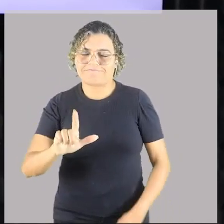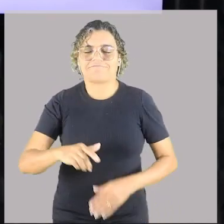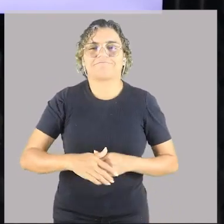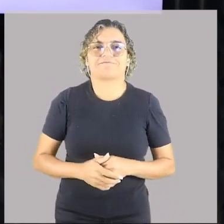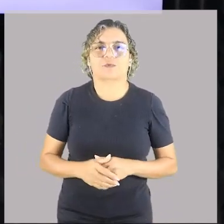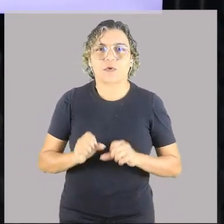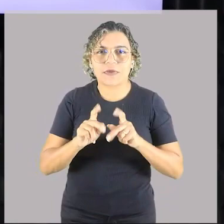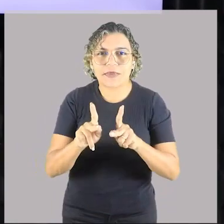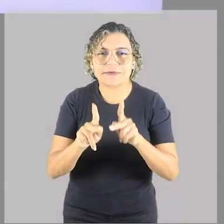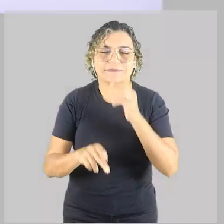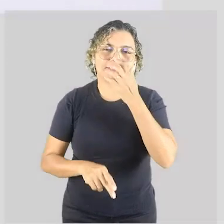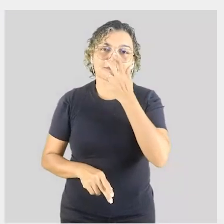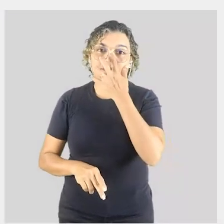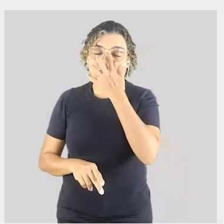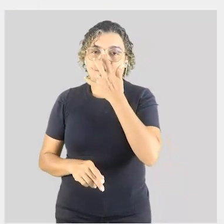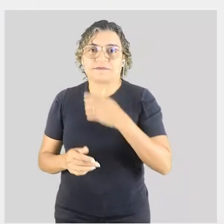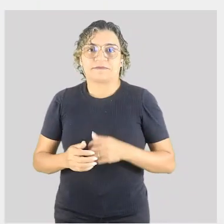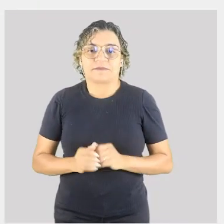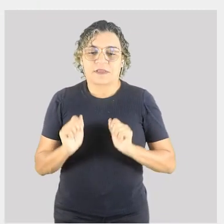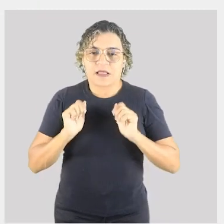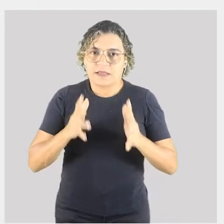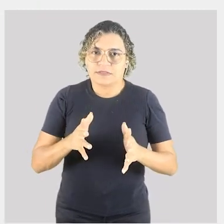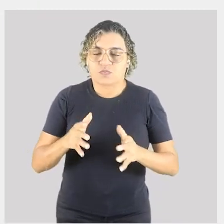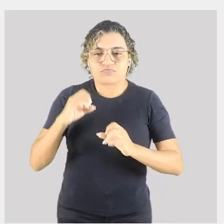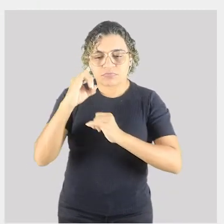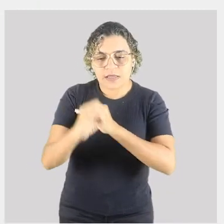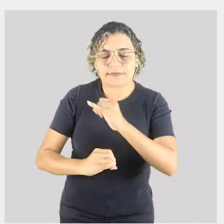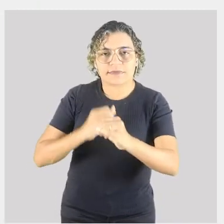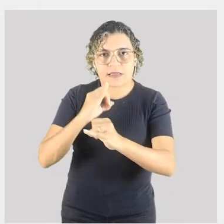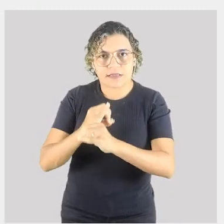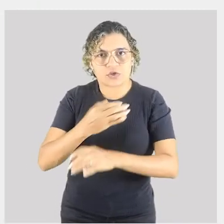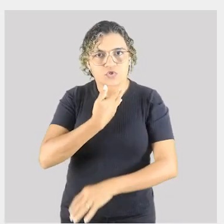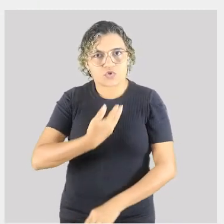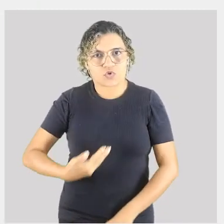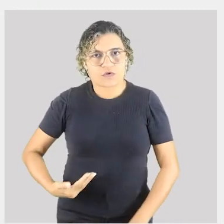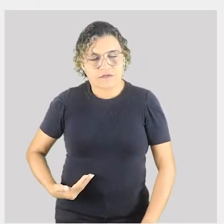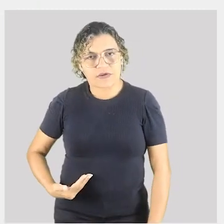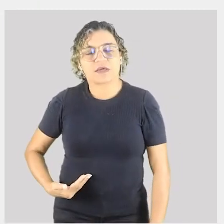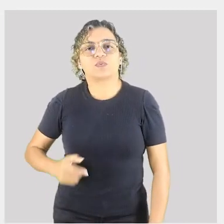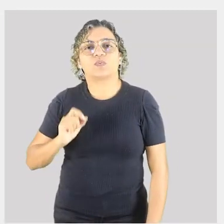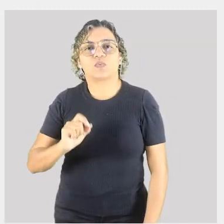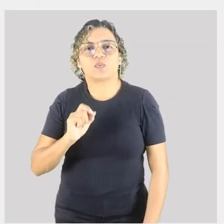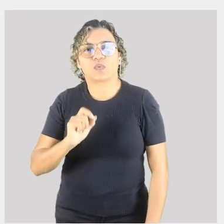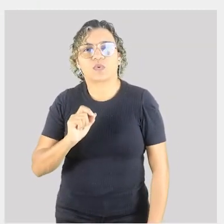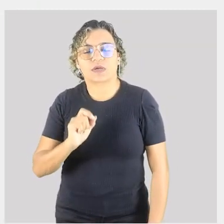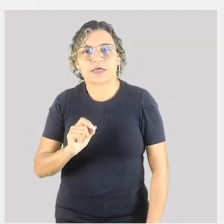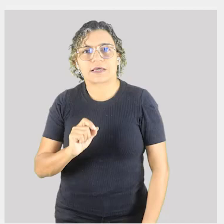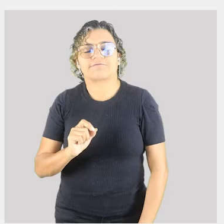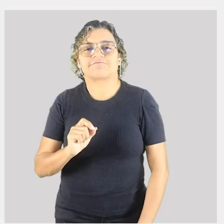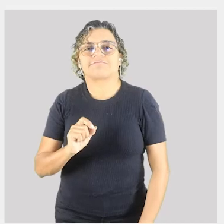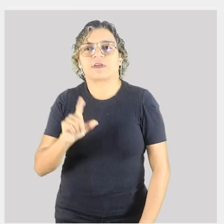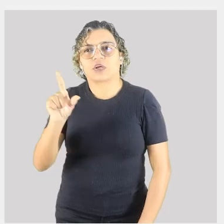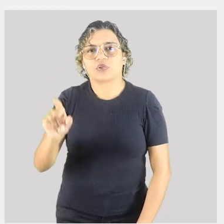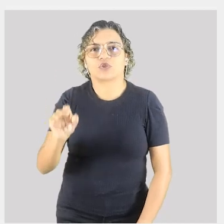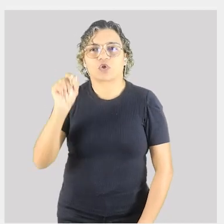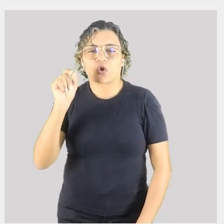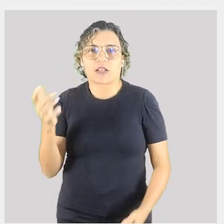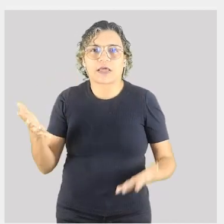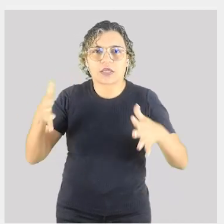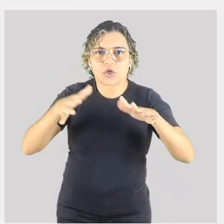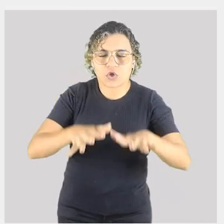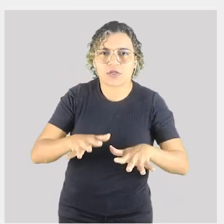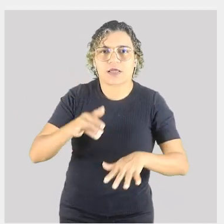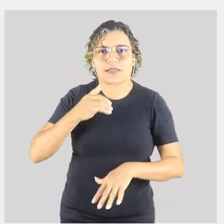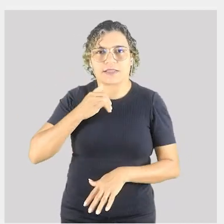Ok? Vamos lá então? Ação na internet para o governo que reconsidere a decisão de incluir cada vez